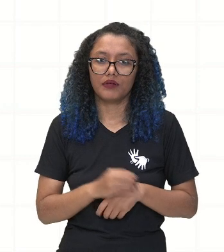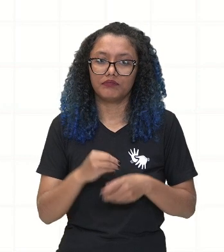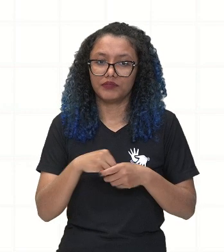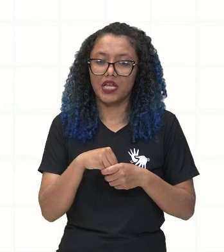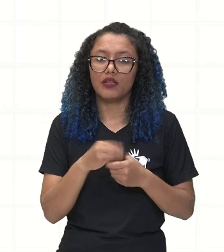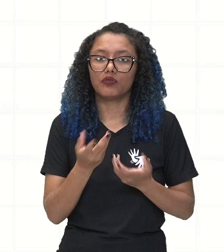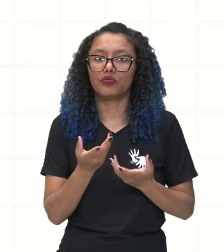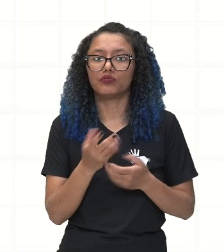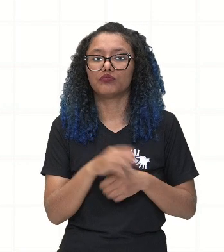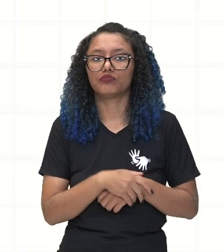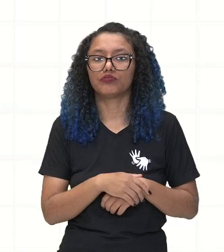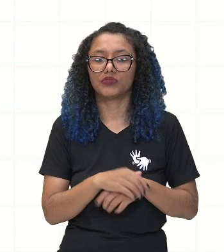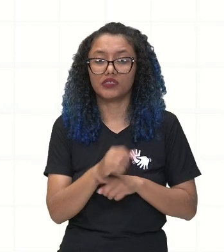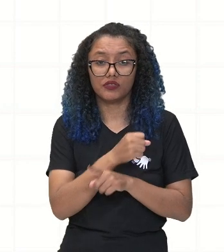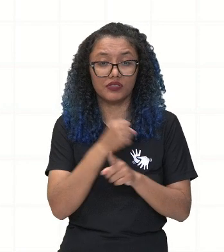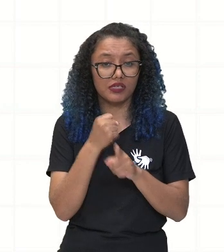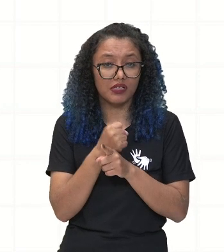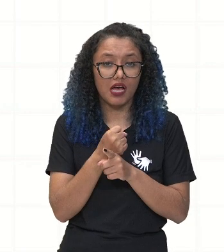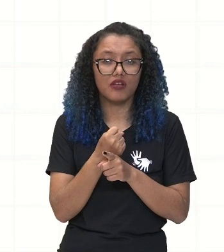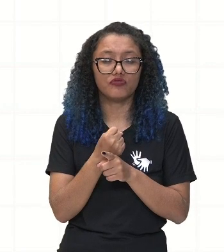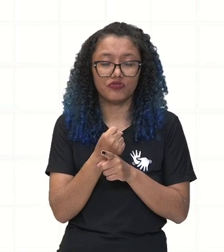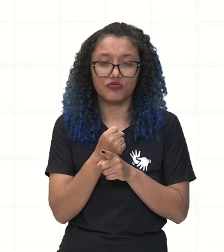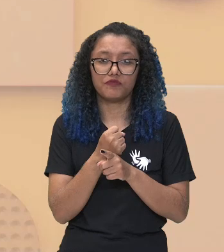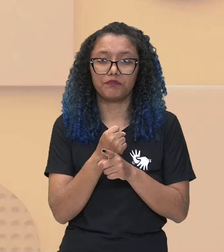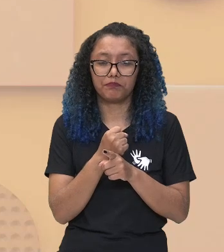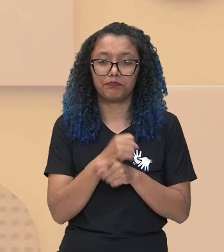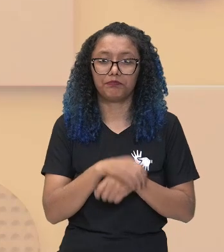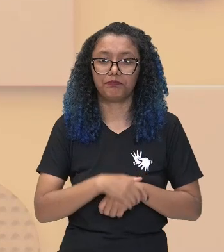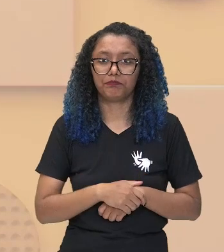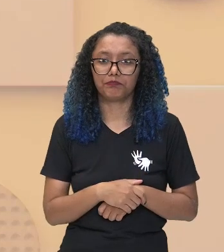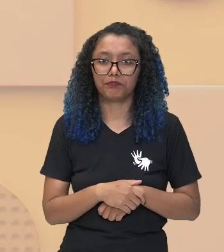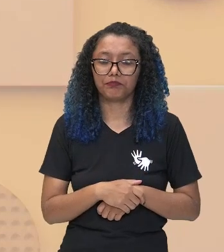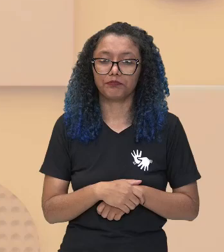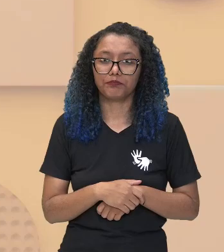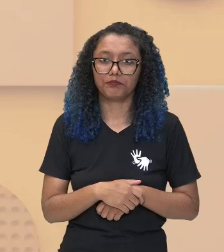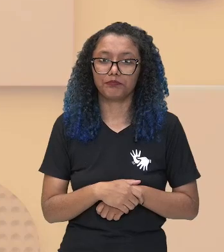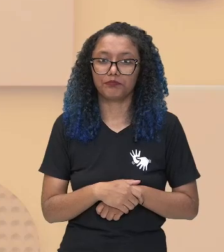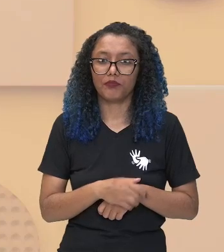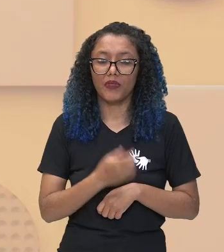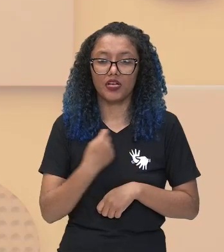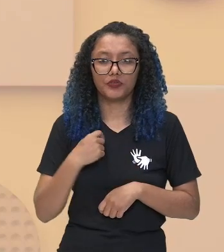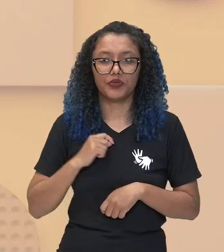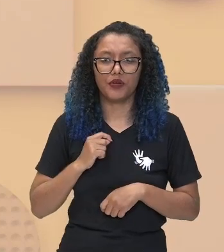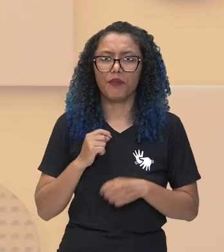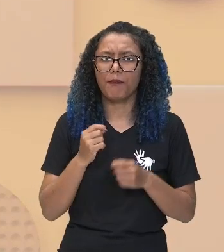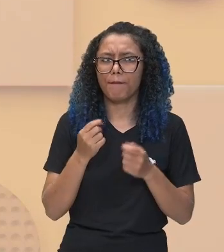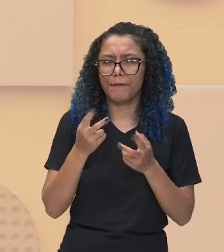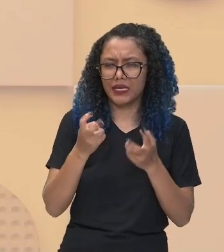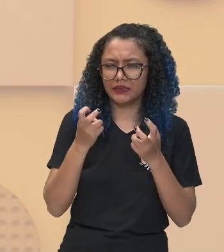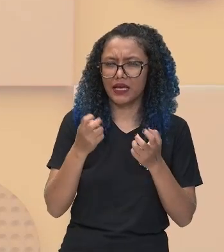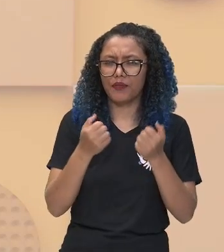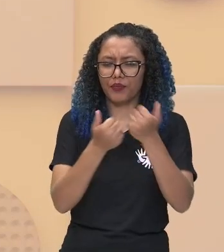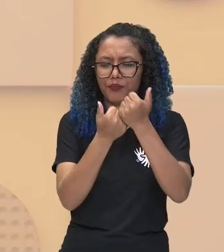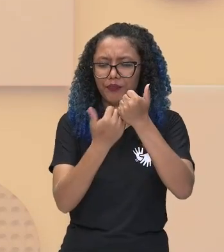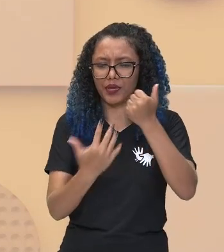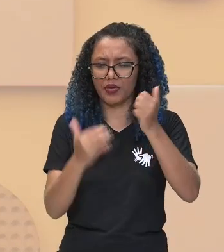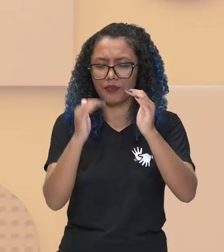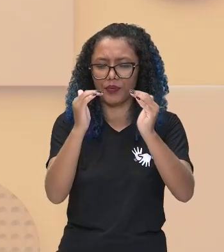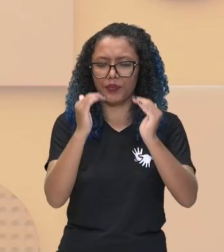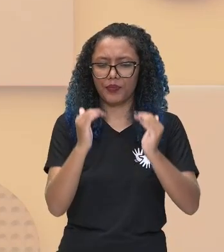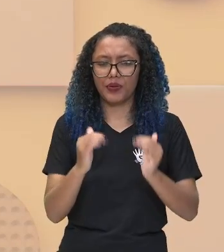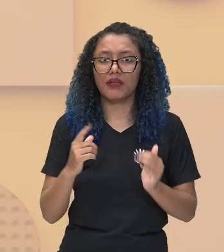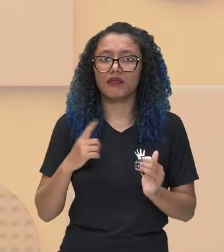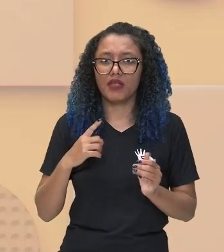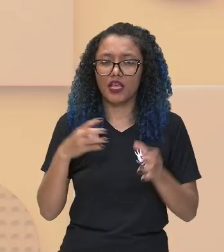Então, observem que essa sociedade ela é hierarquizada, ou seja, vai ter ali grupos sociais bem